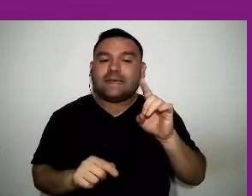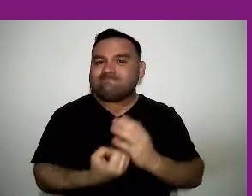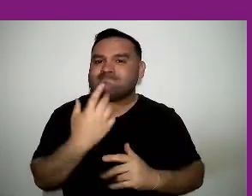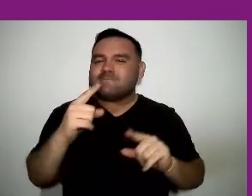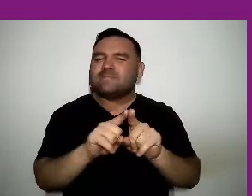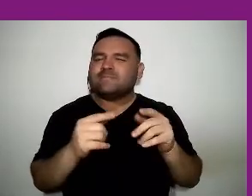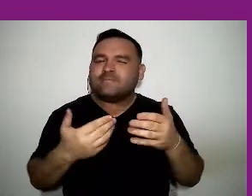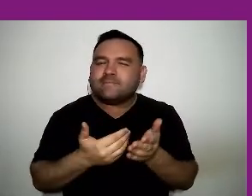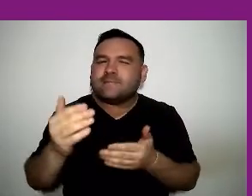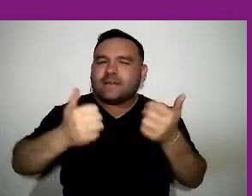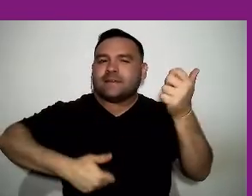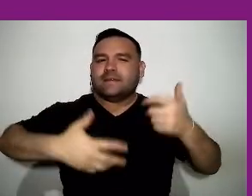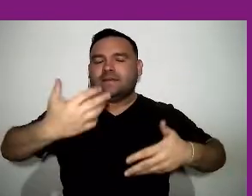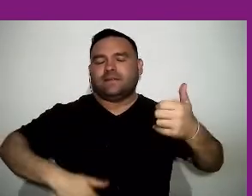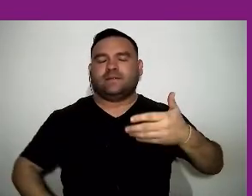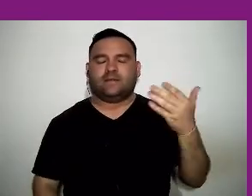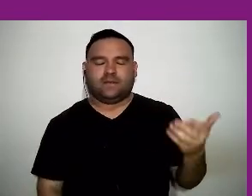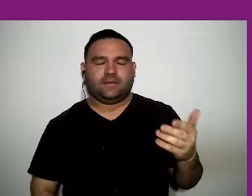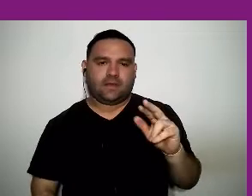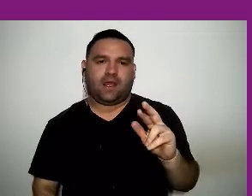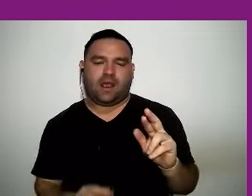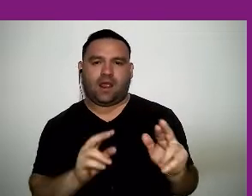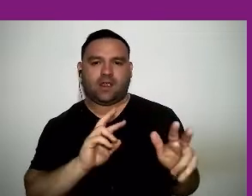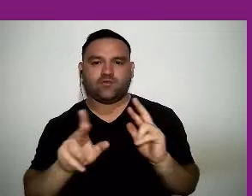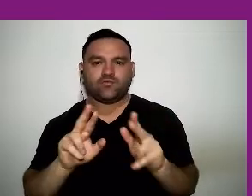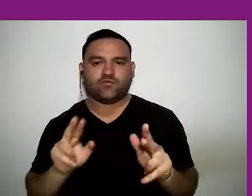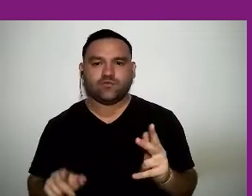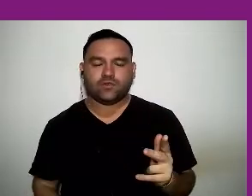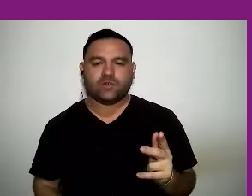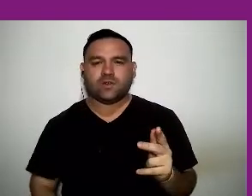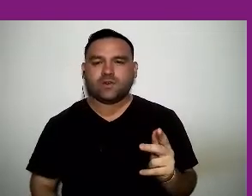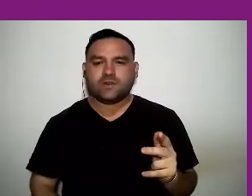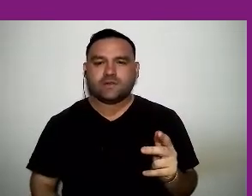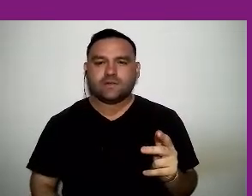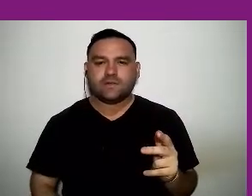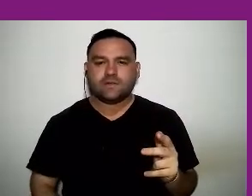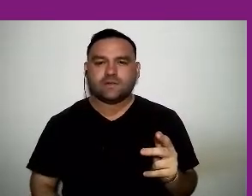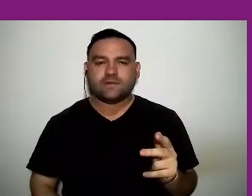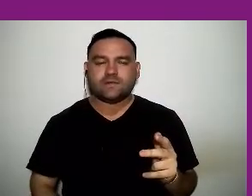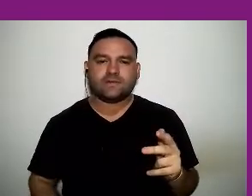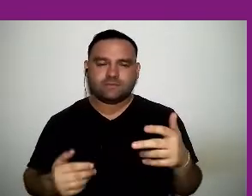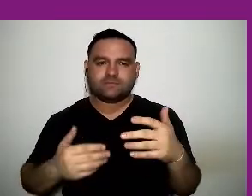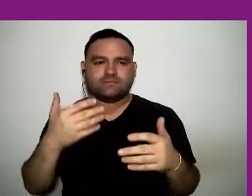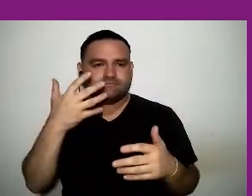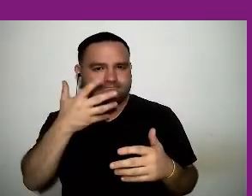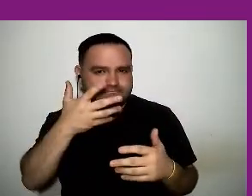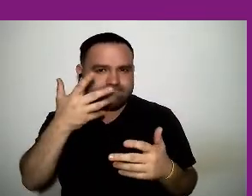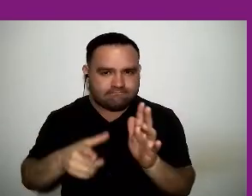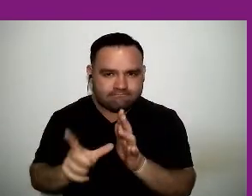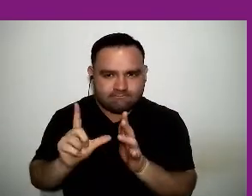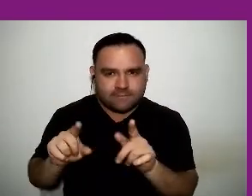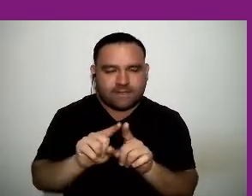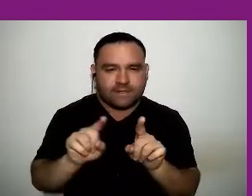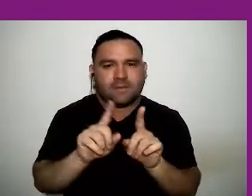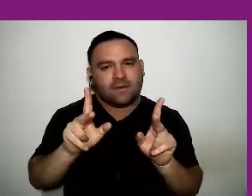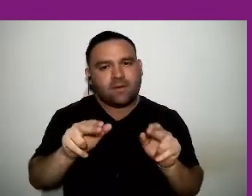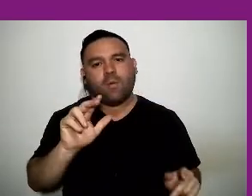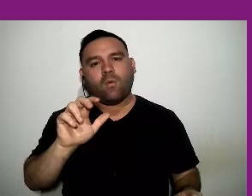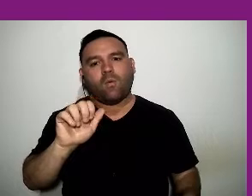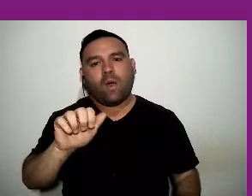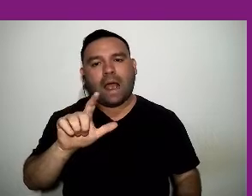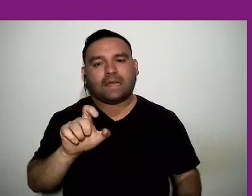a PCID foi comentada por diferentes apresentadores, assim como